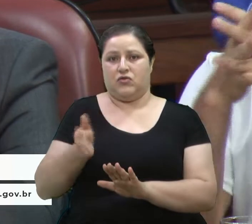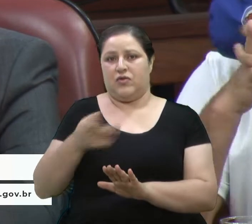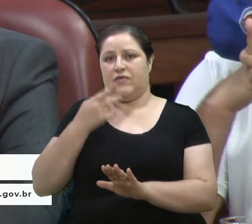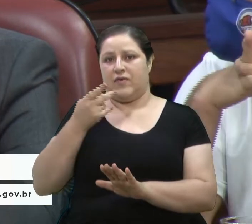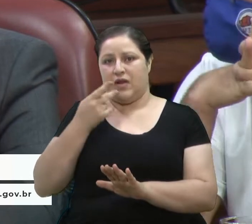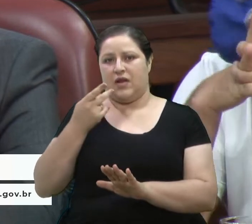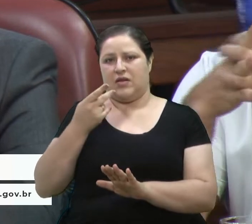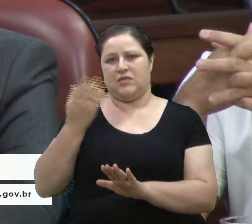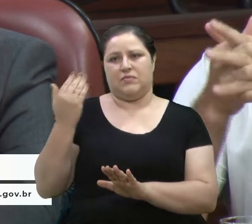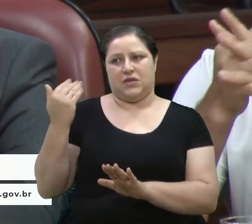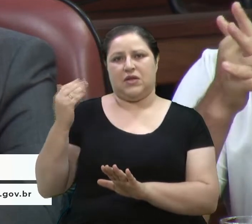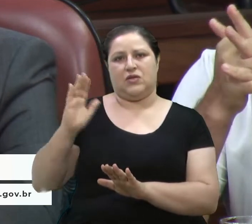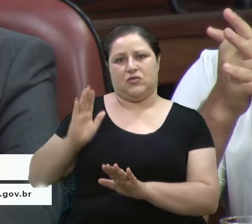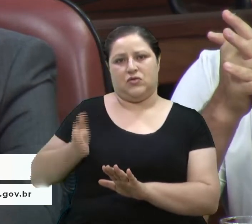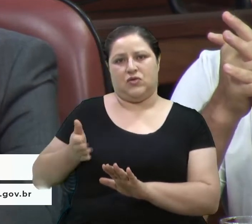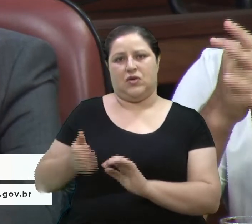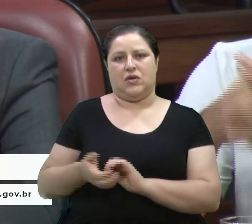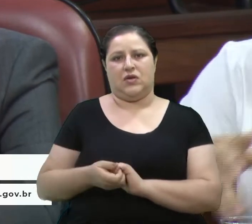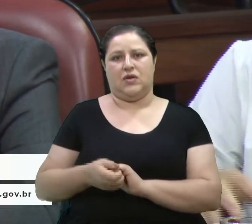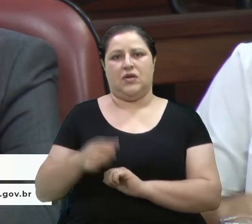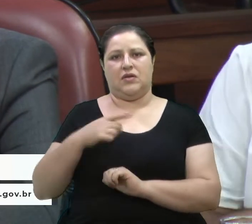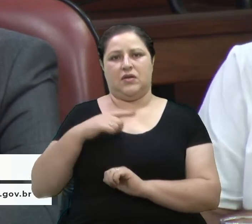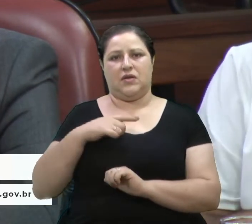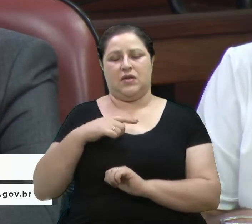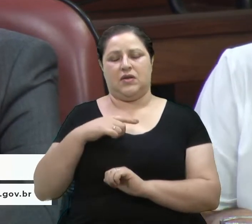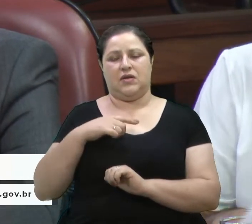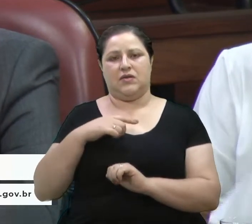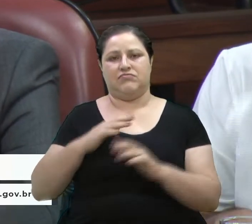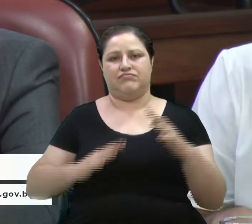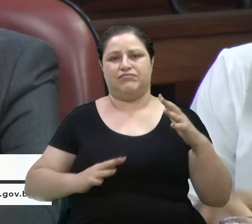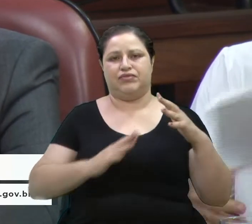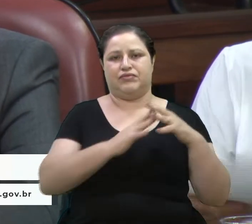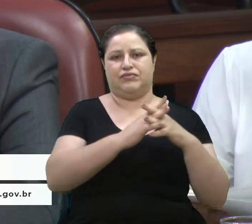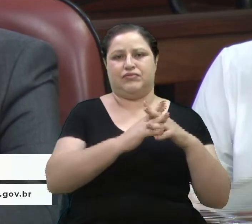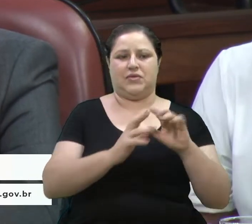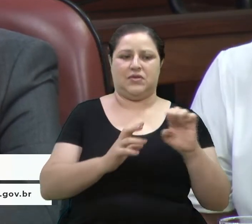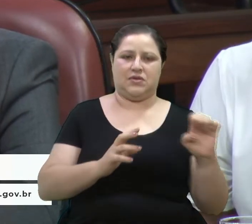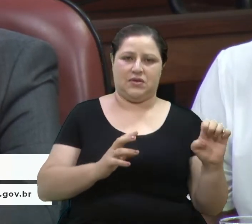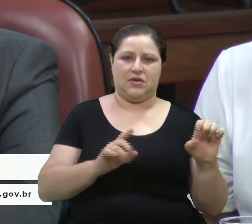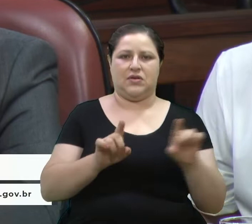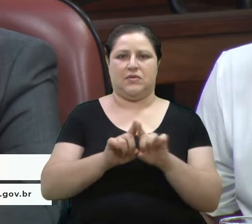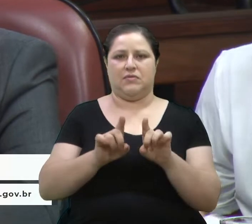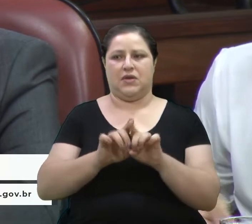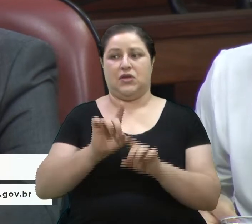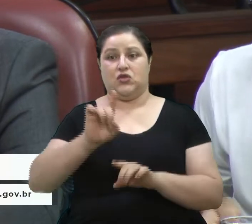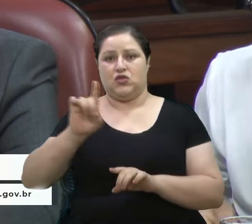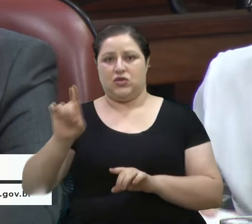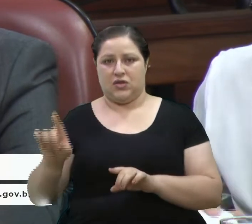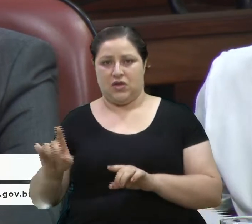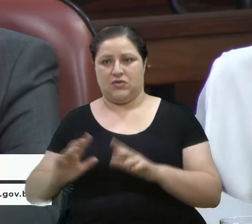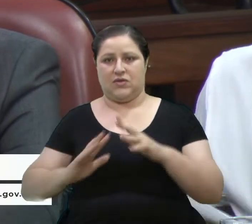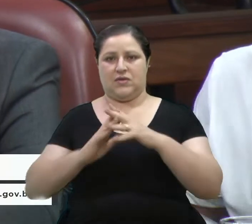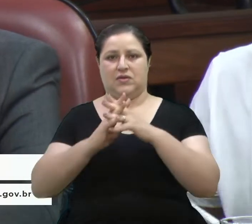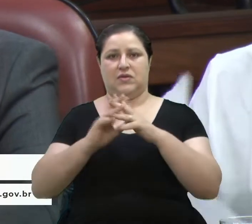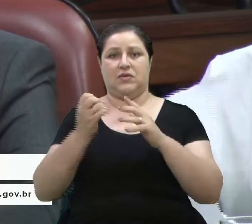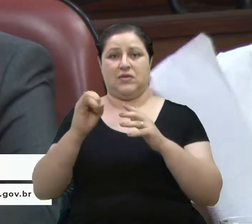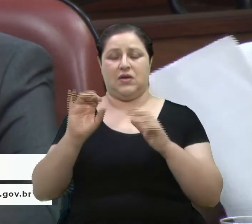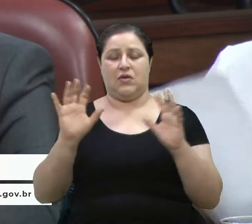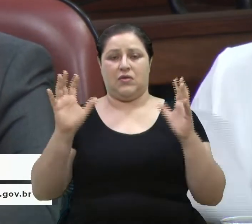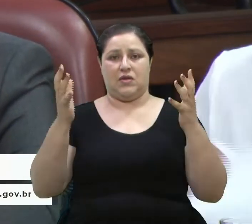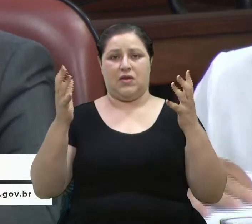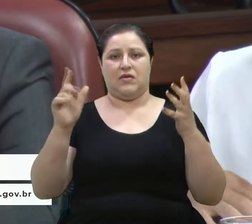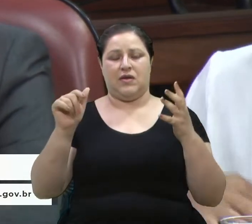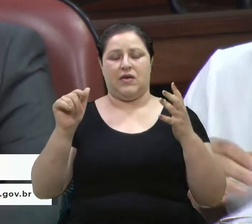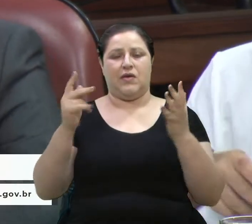algumas falas, o extremo, tanto da esquerda quanto da direita, quando ele acontece esse tipo de